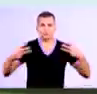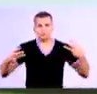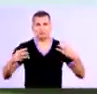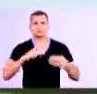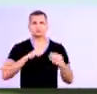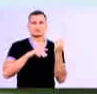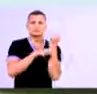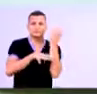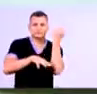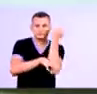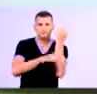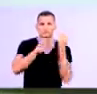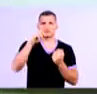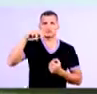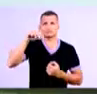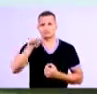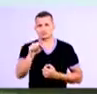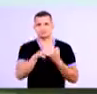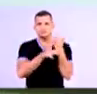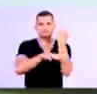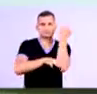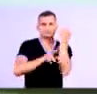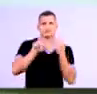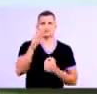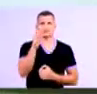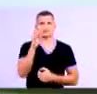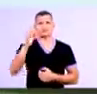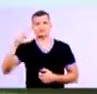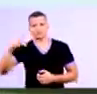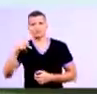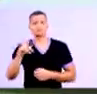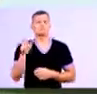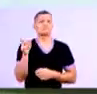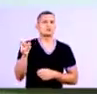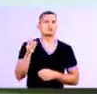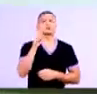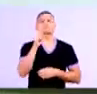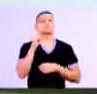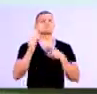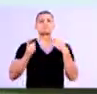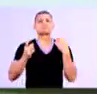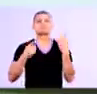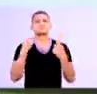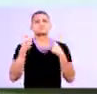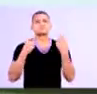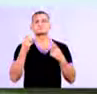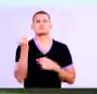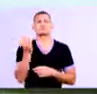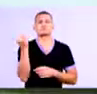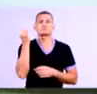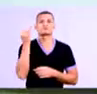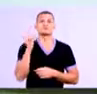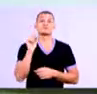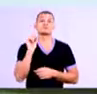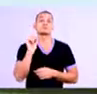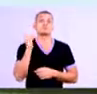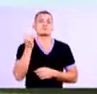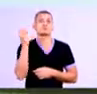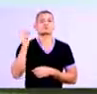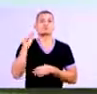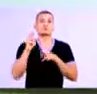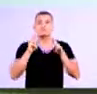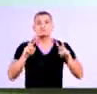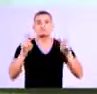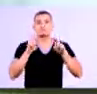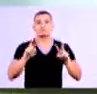de DNS, um servidor de HTTP. Para ele aquilo lá não importa. O que importa é aquela parte visual. Então, para